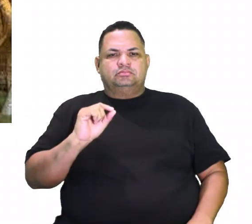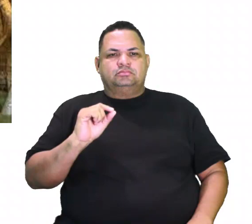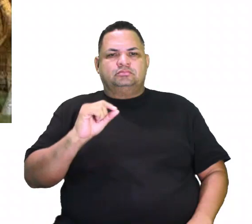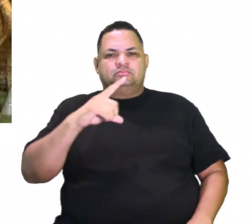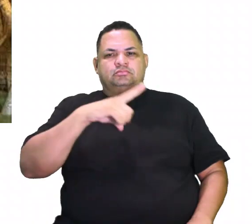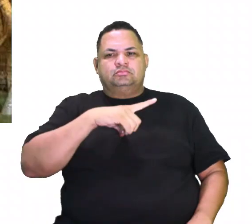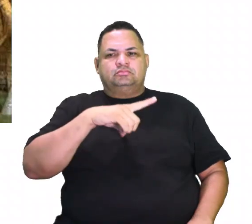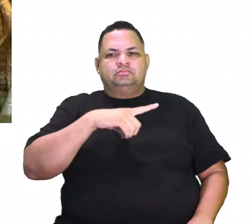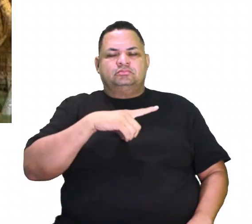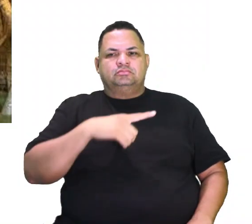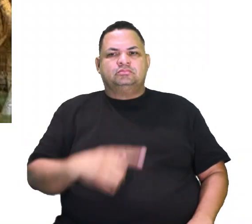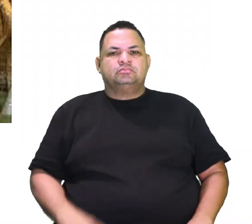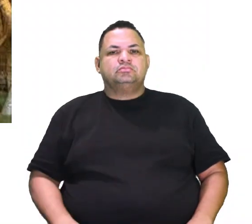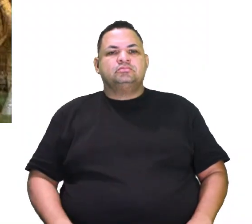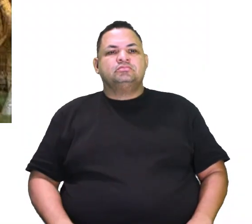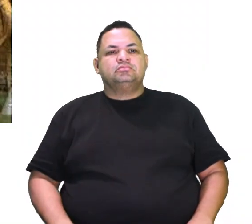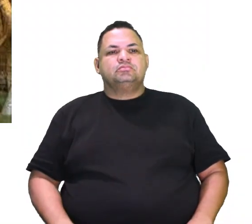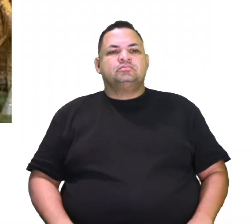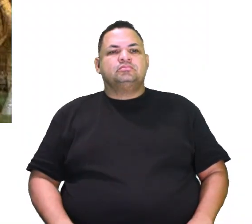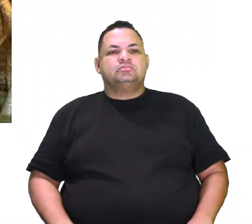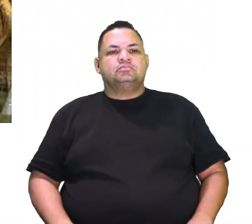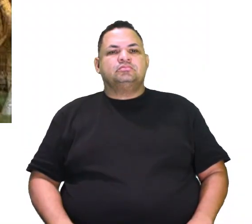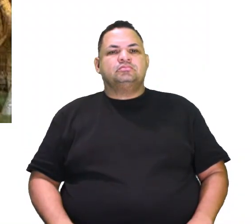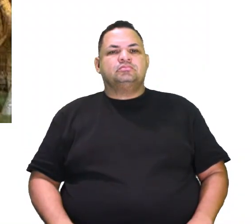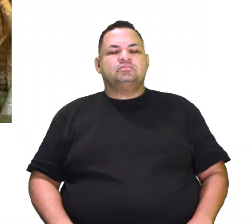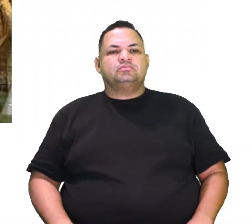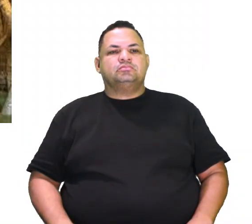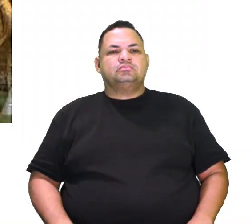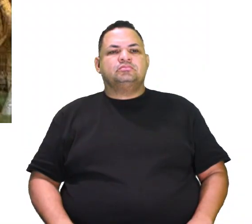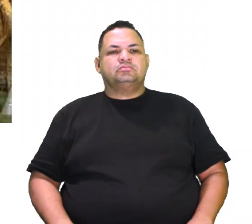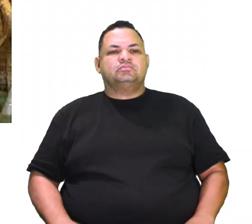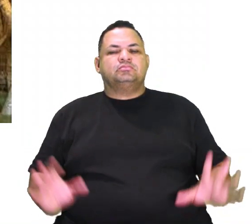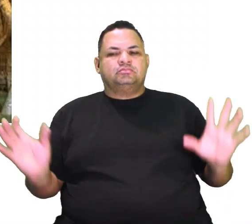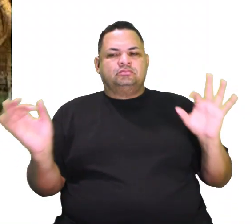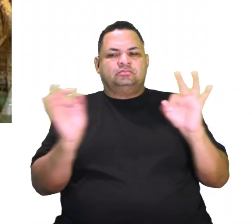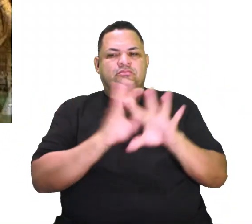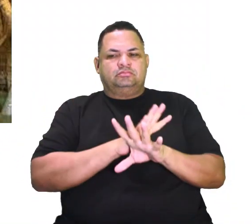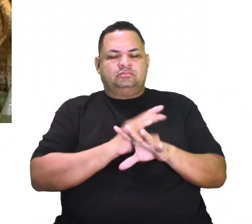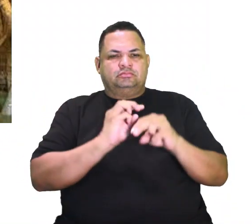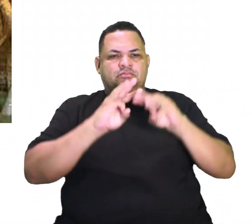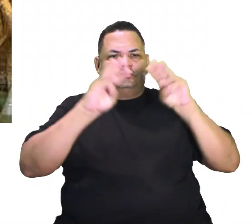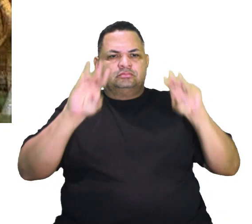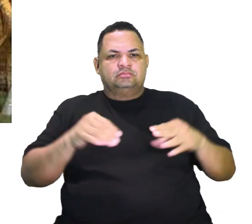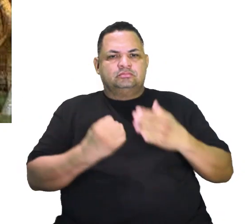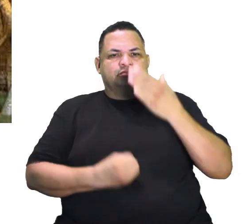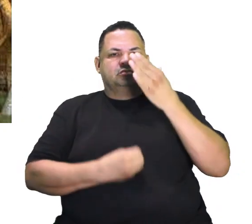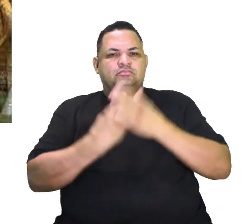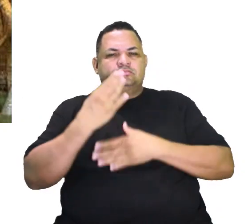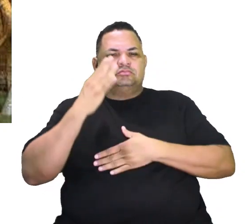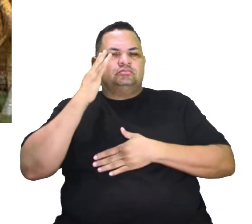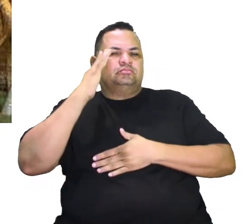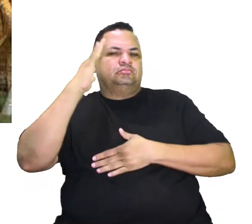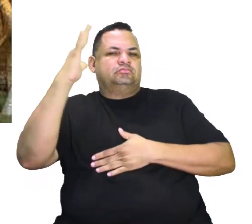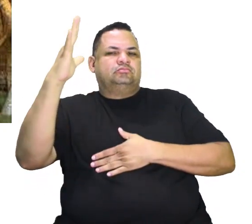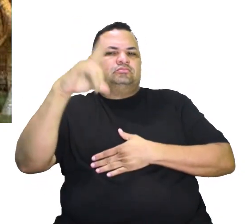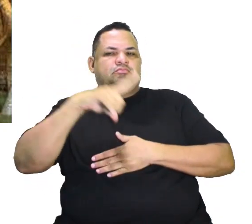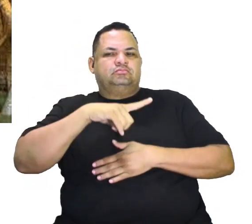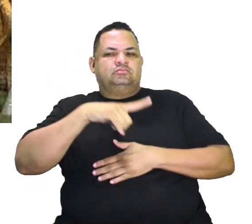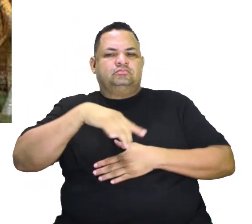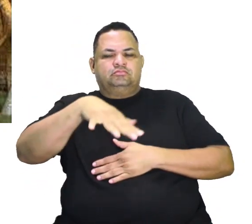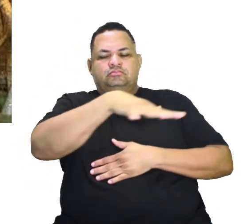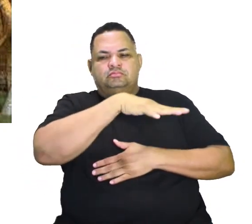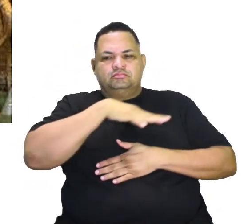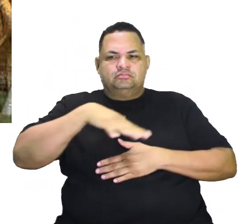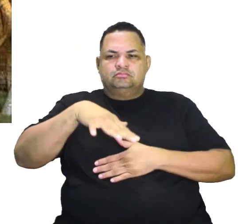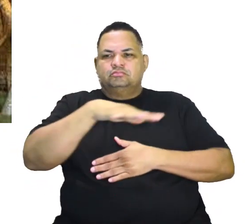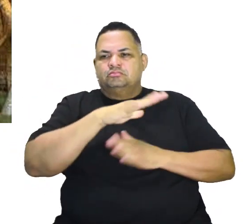mais eu trouxe de imagens. Então, só concluindo aqui, o museu nasceu de um sonho de ter um